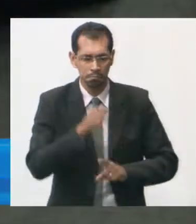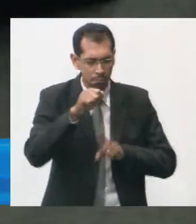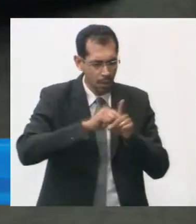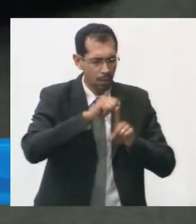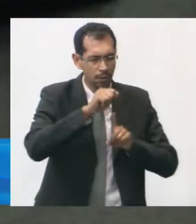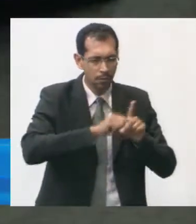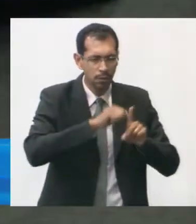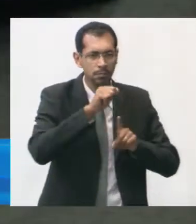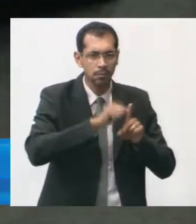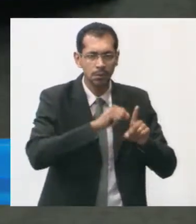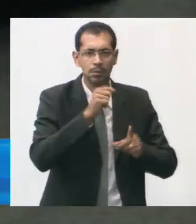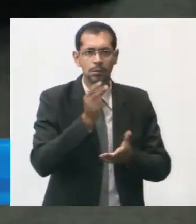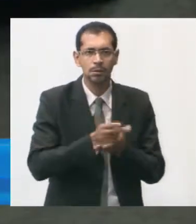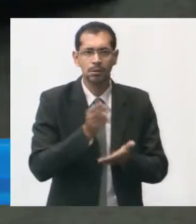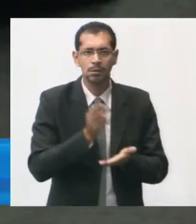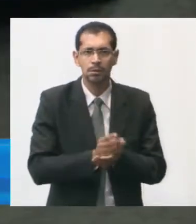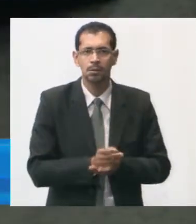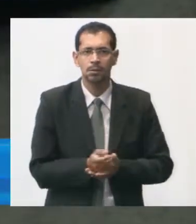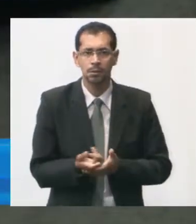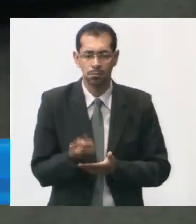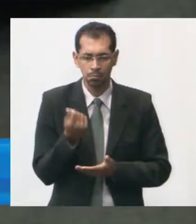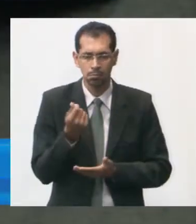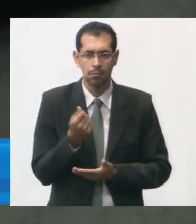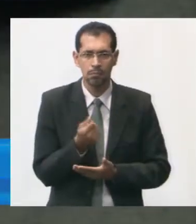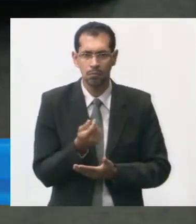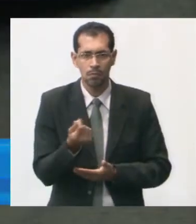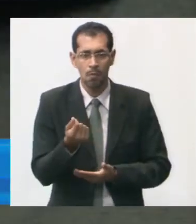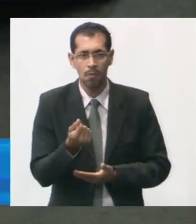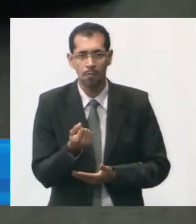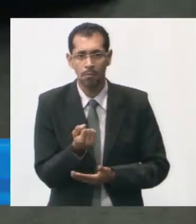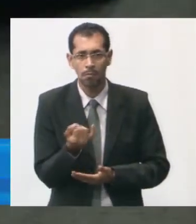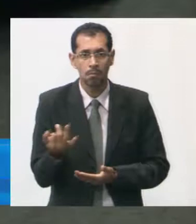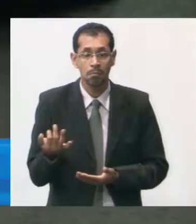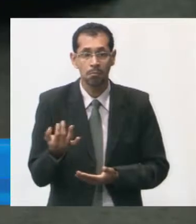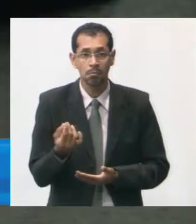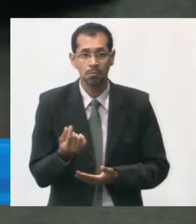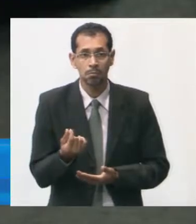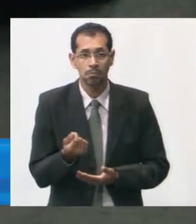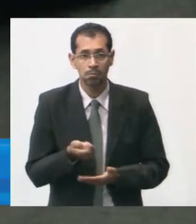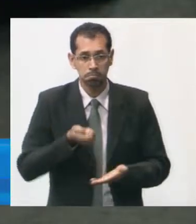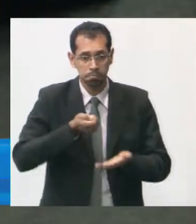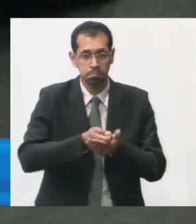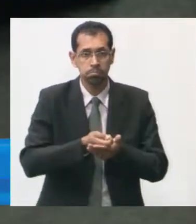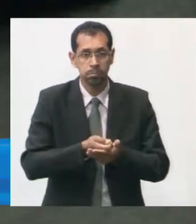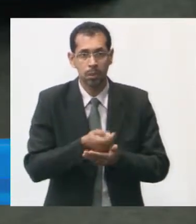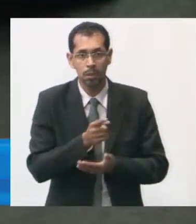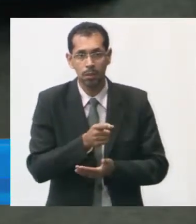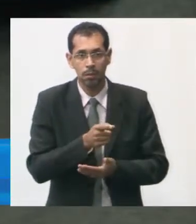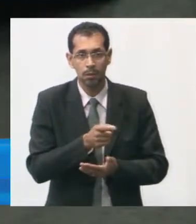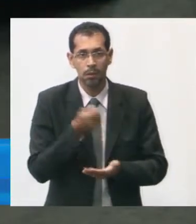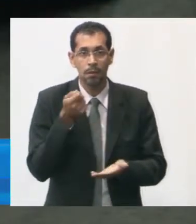valor correspondente ao custeio administrativo. É uma empresa que a prefeitura paga